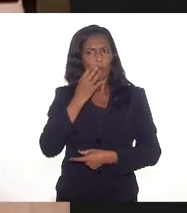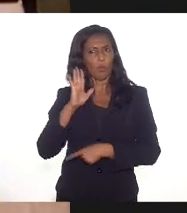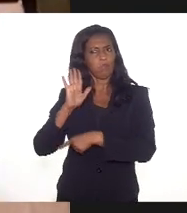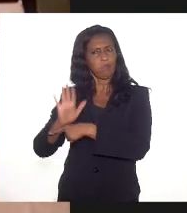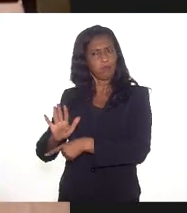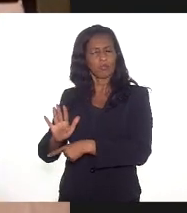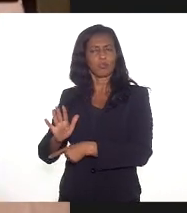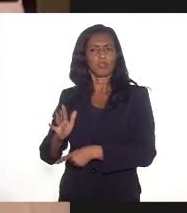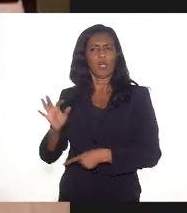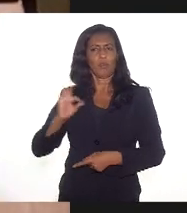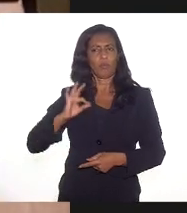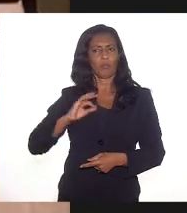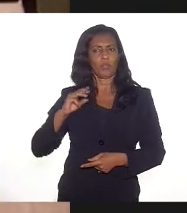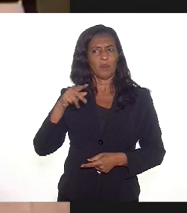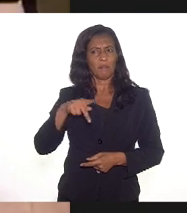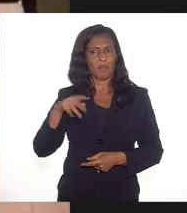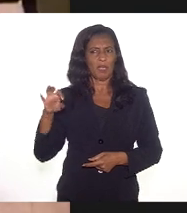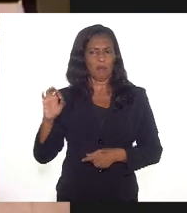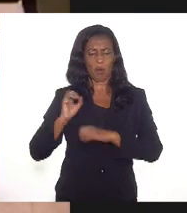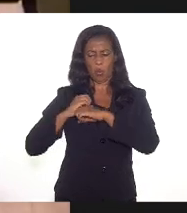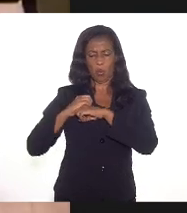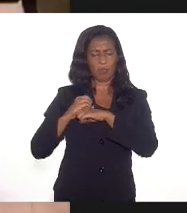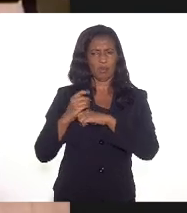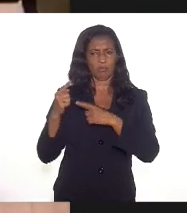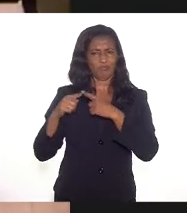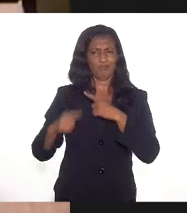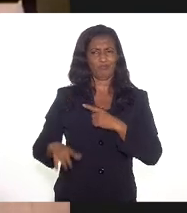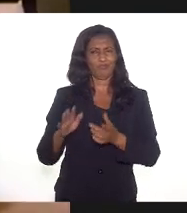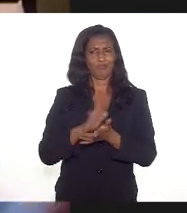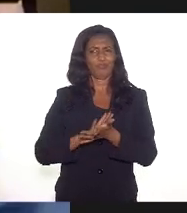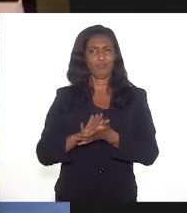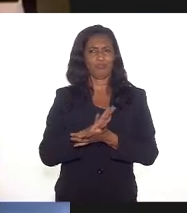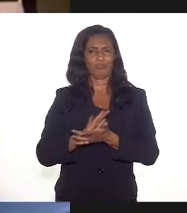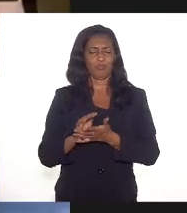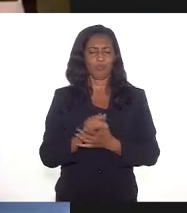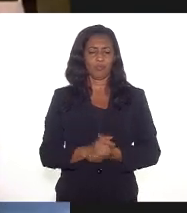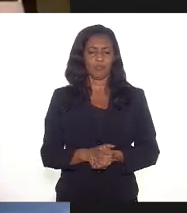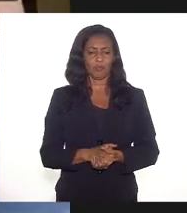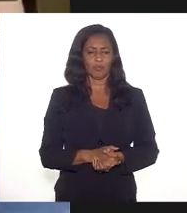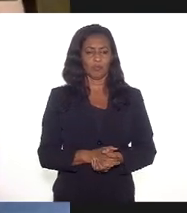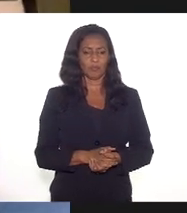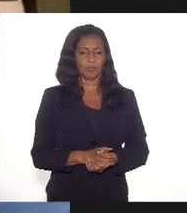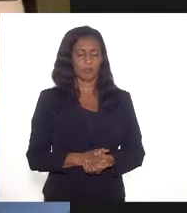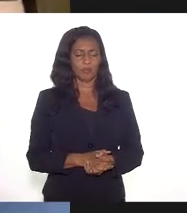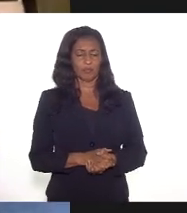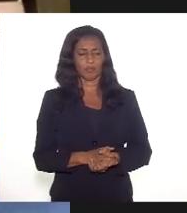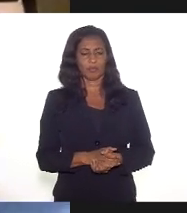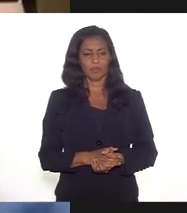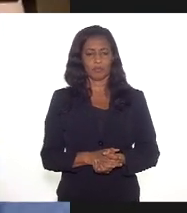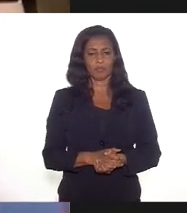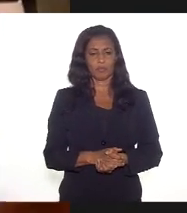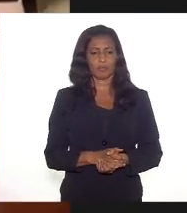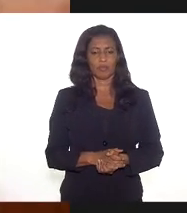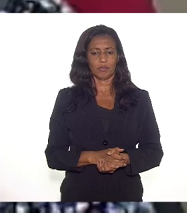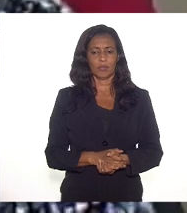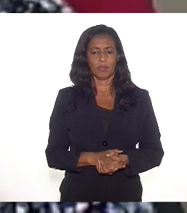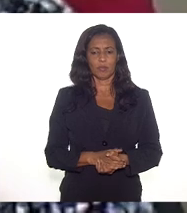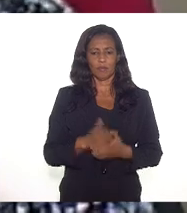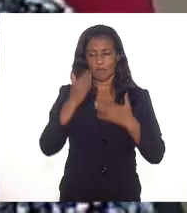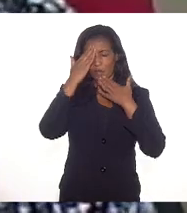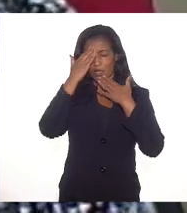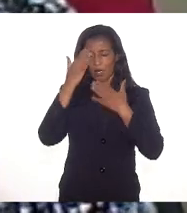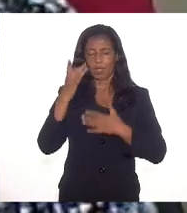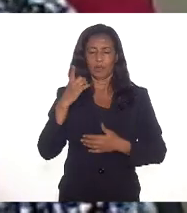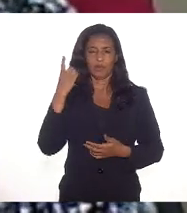Militar e não é isso aí, colocando câmeras no policial que vai mudar a segurança pública do Estado do Rio de Janeiro. Obrigado, presidente. Agradecendo